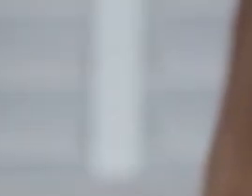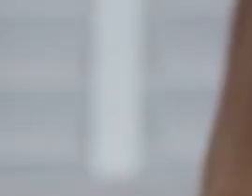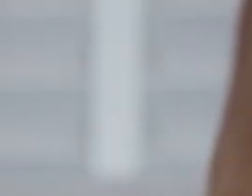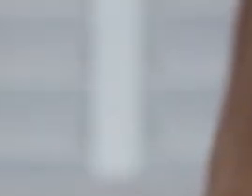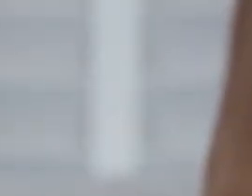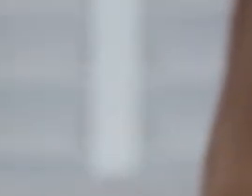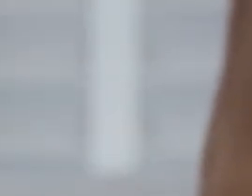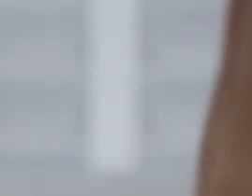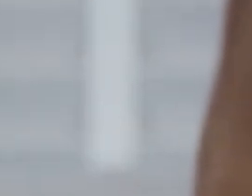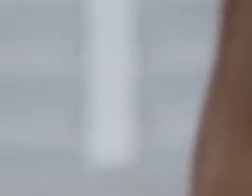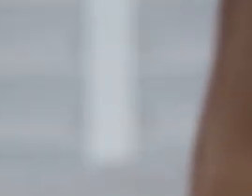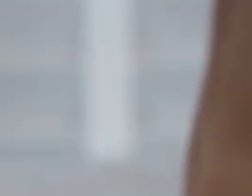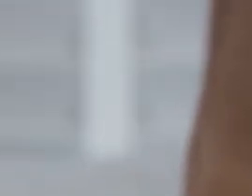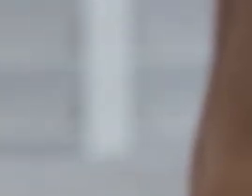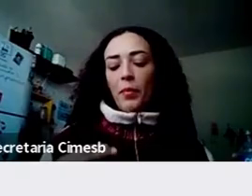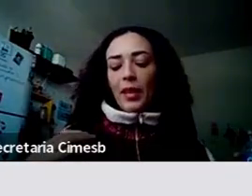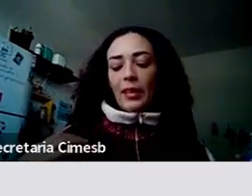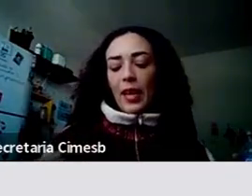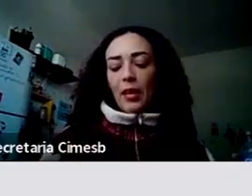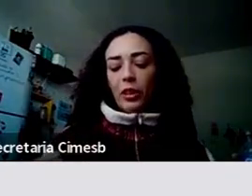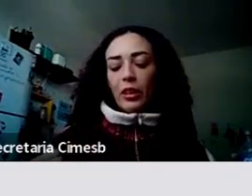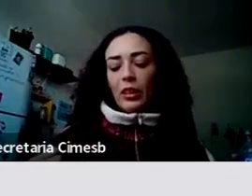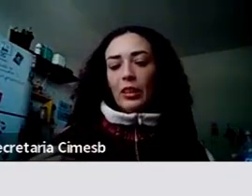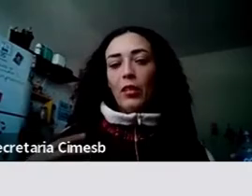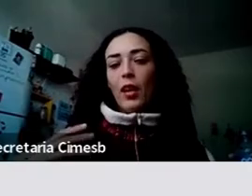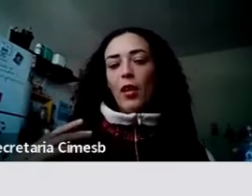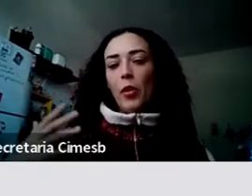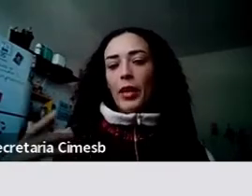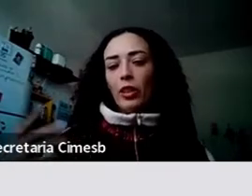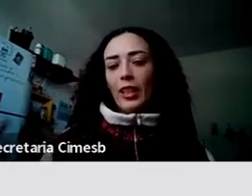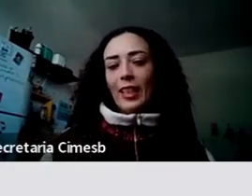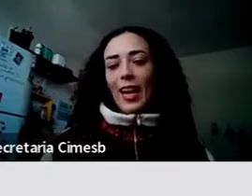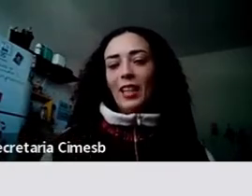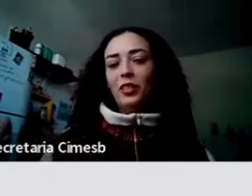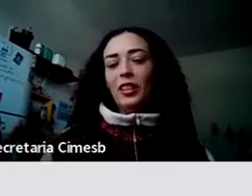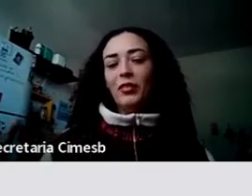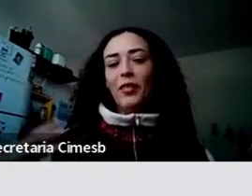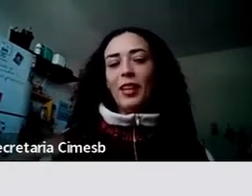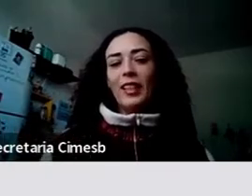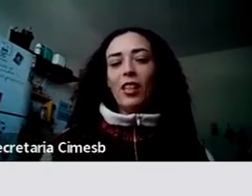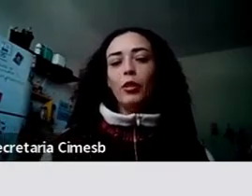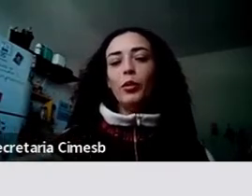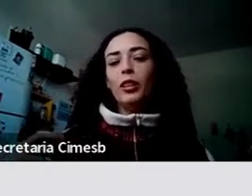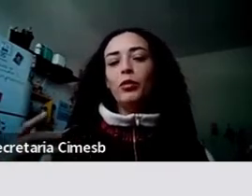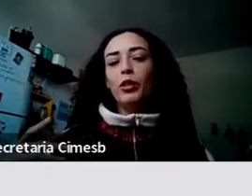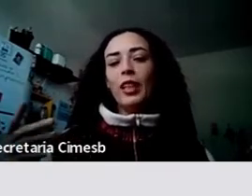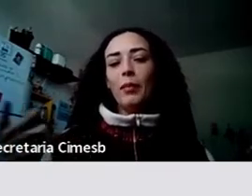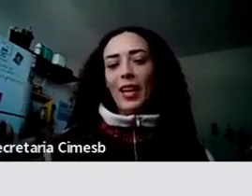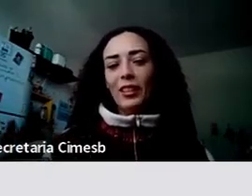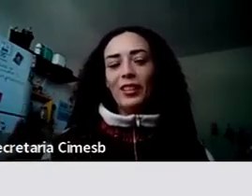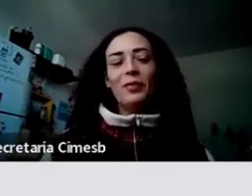fazer ali uma terapia, um atendimento, chama intérprete. Então é um momento já delicado que você vai trazer as